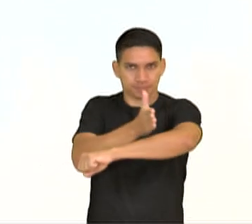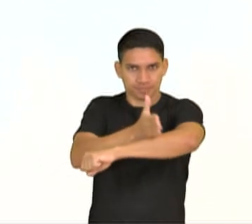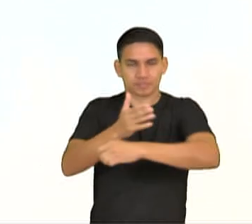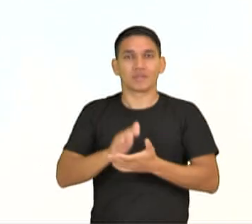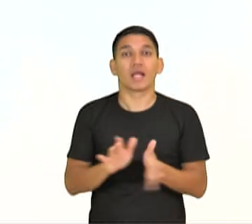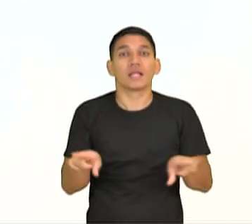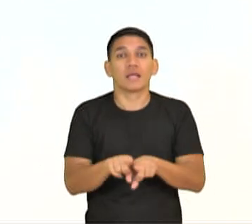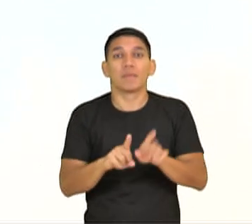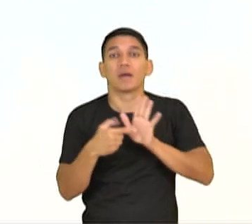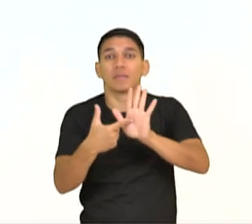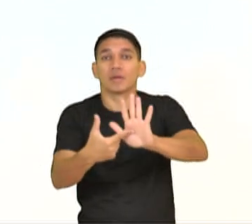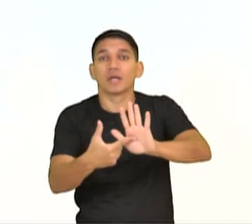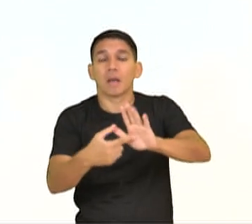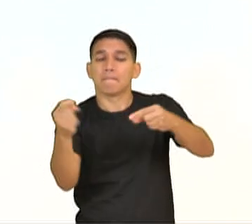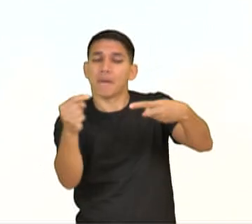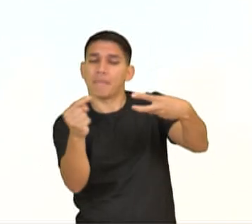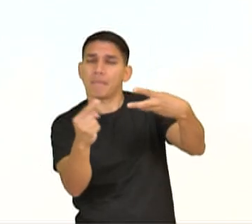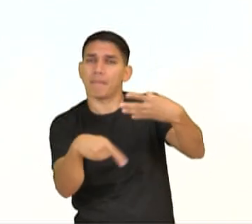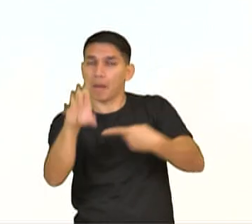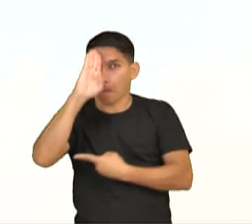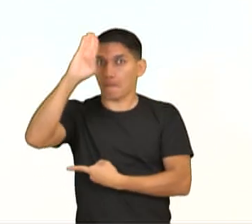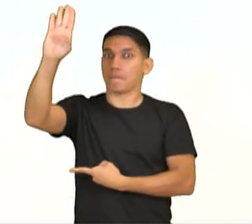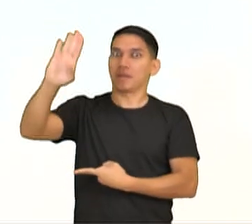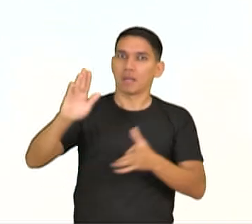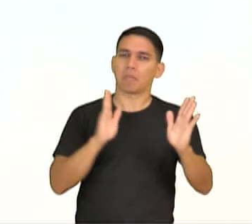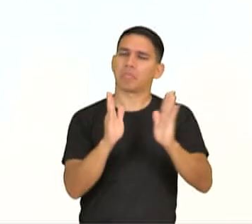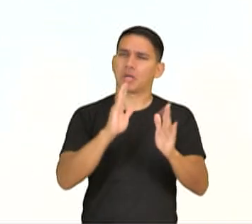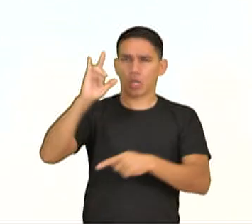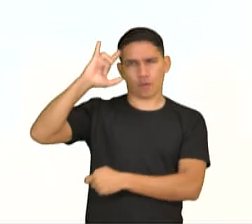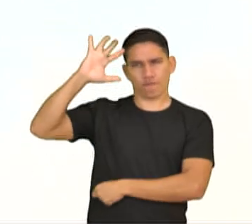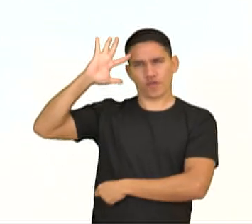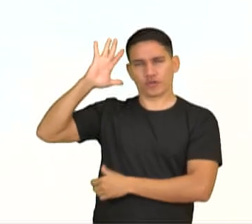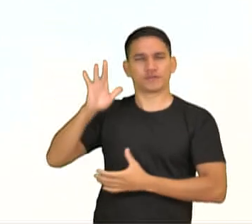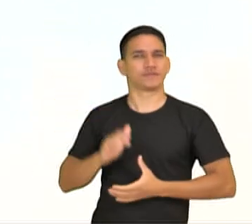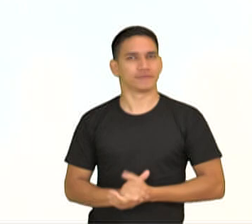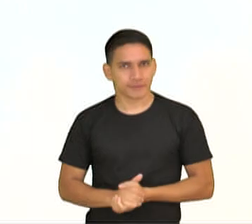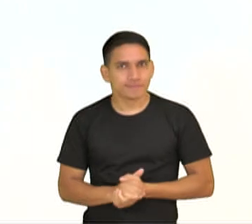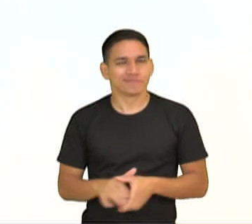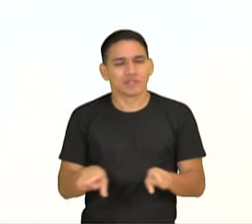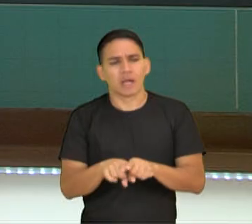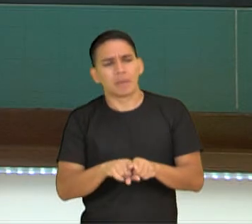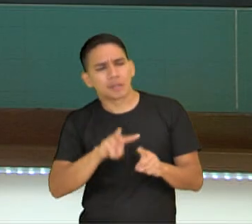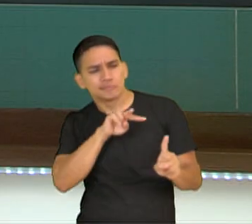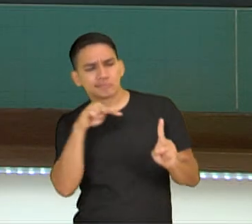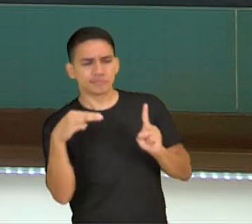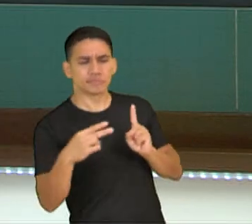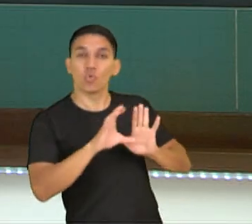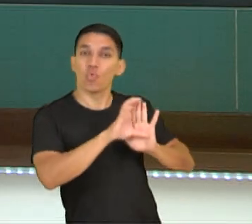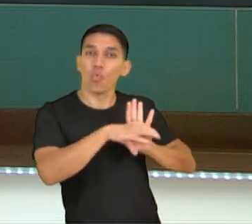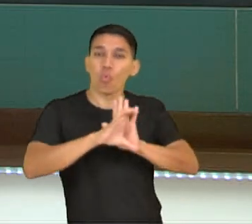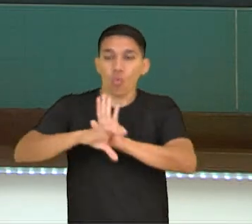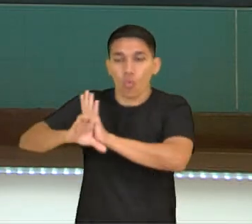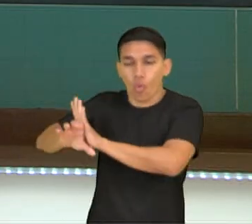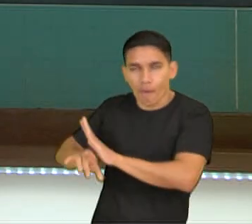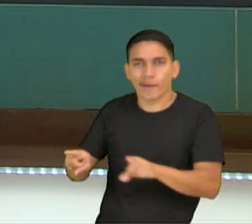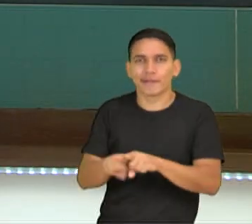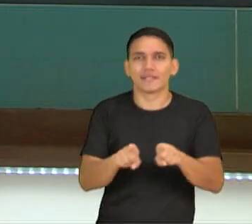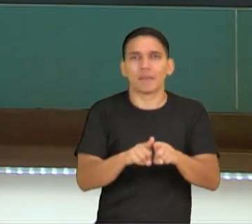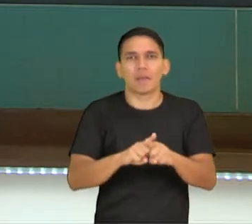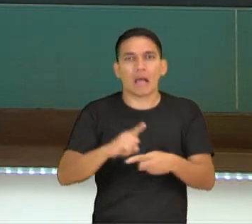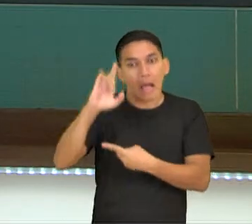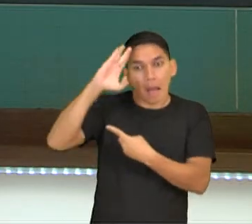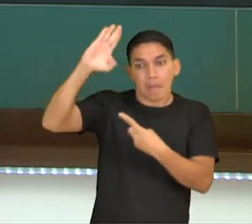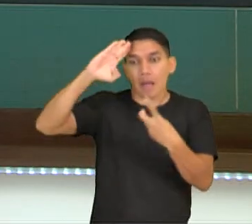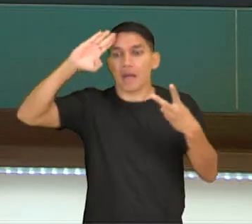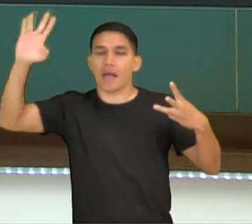principais aspectos desse período na filosofia. Vamos olhar os conceitos, vamos olhar as principais temáticas